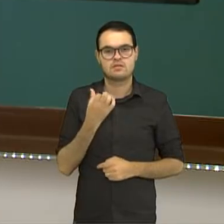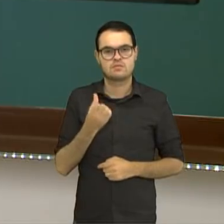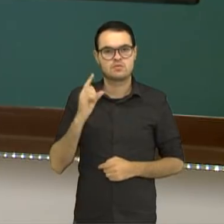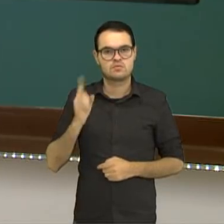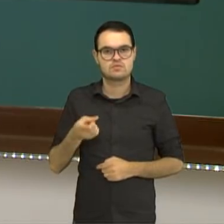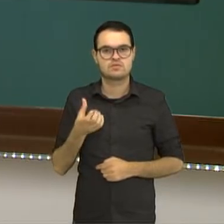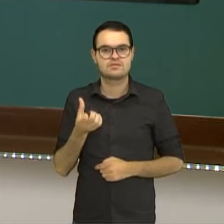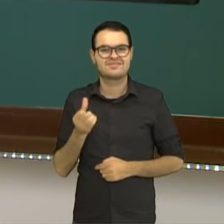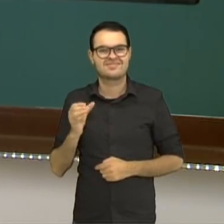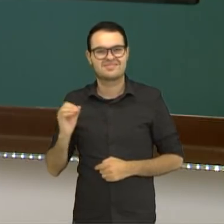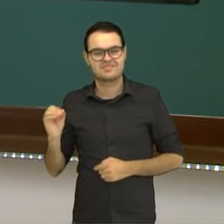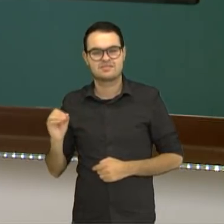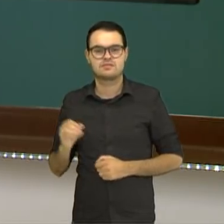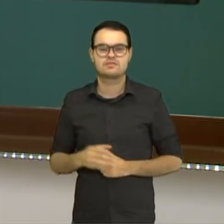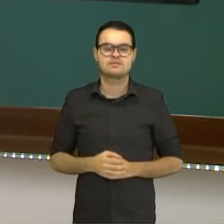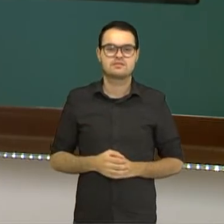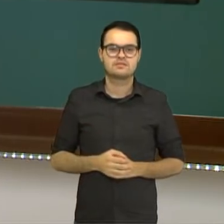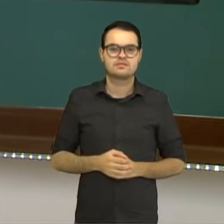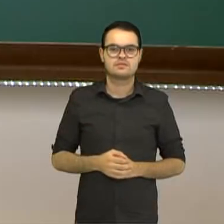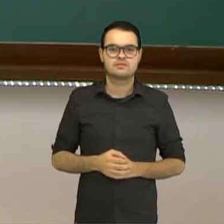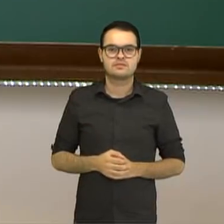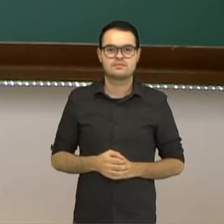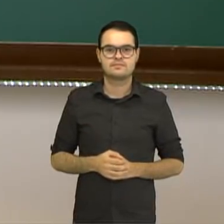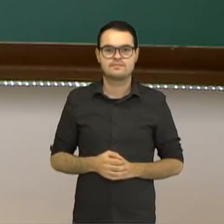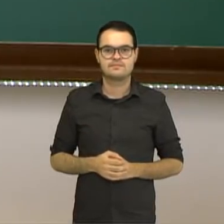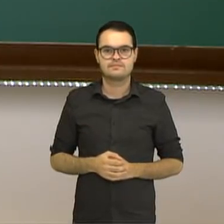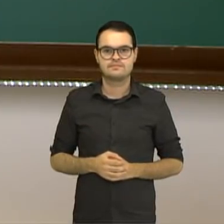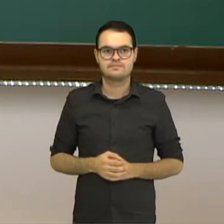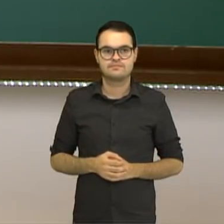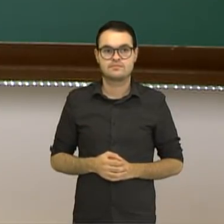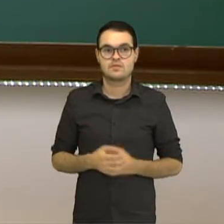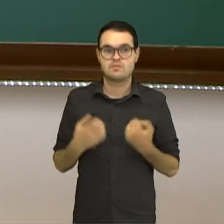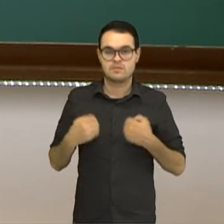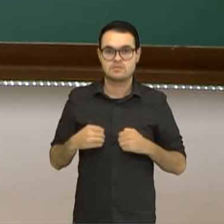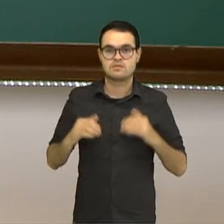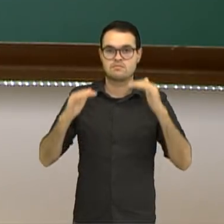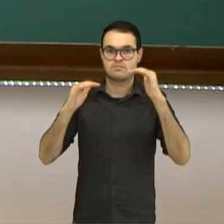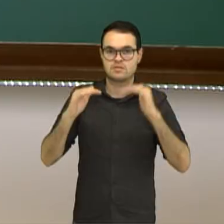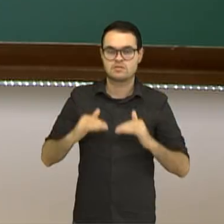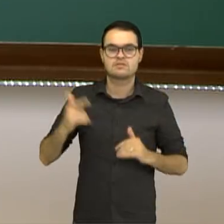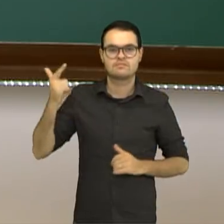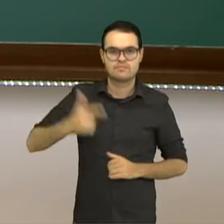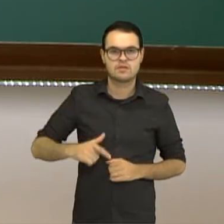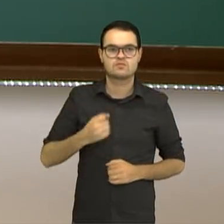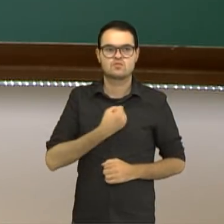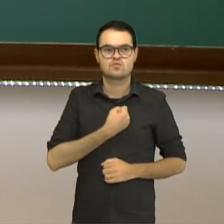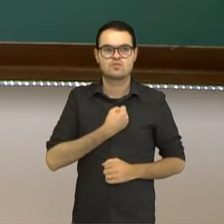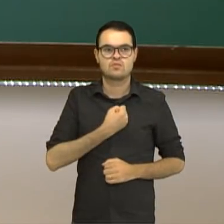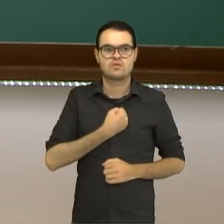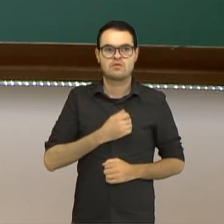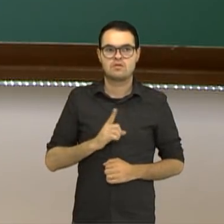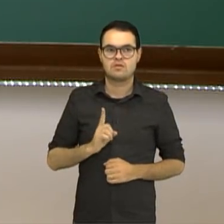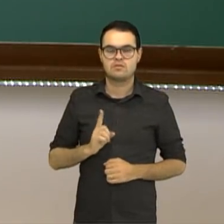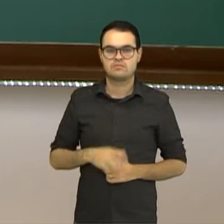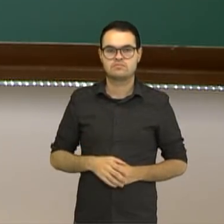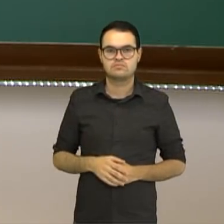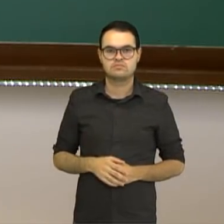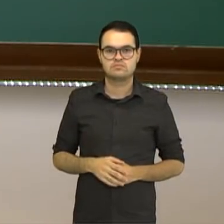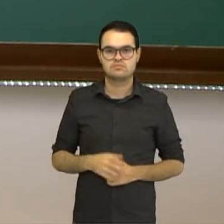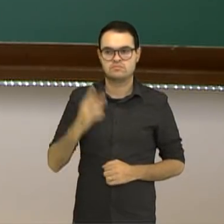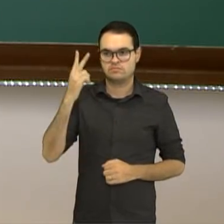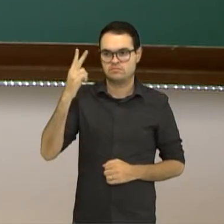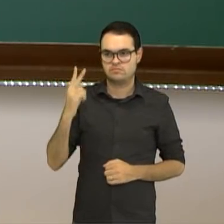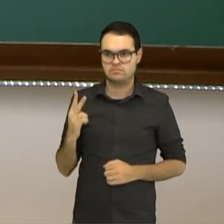Passa desse 2.800. Então, não dá para ser. Então, eu vou ter que baixar mais um número, que é o 200, aí fica o 208 dividido